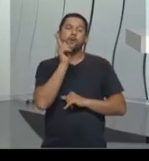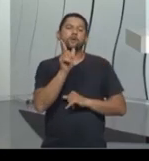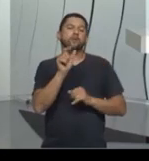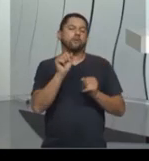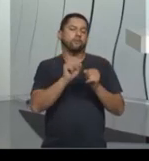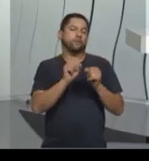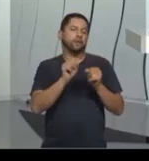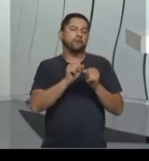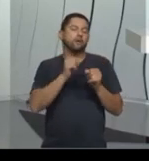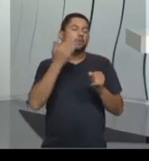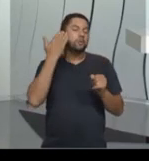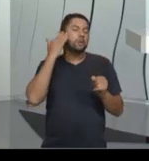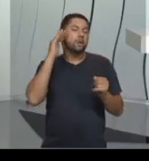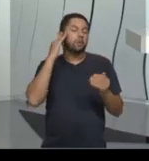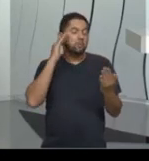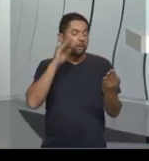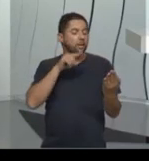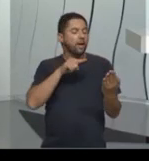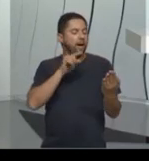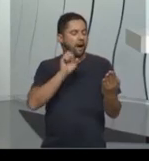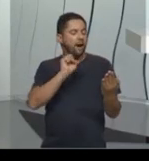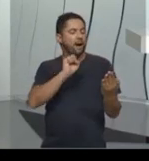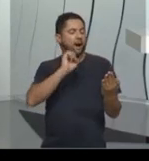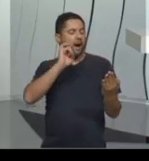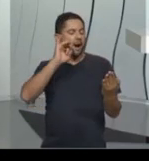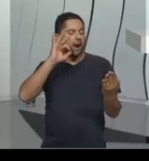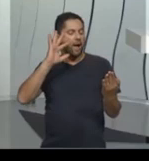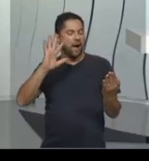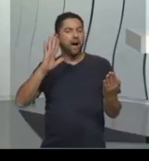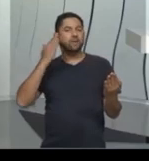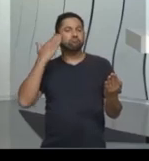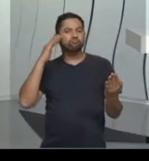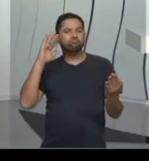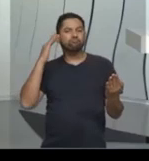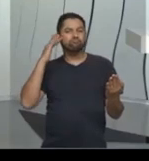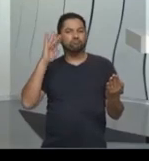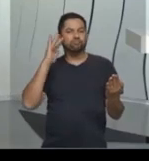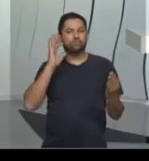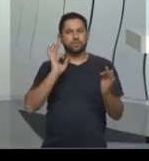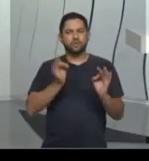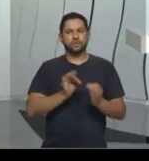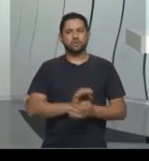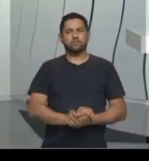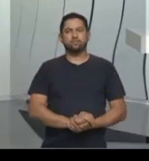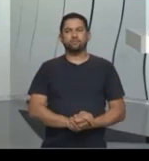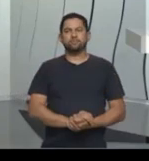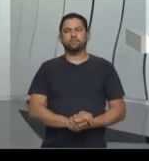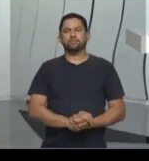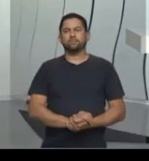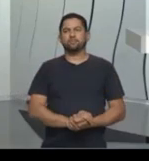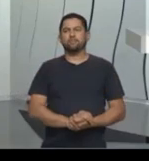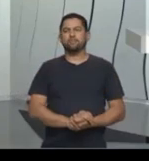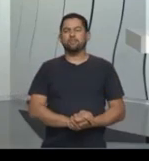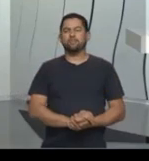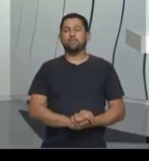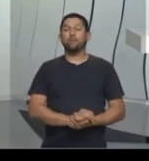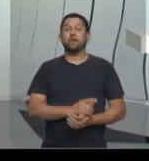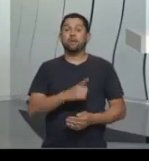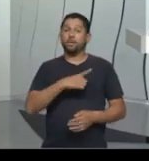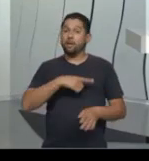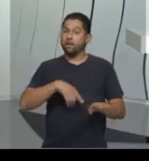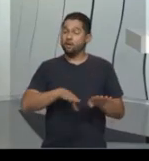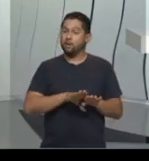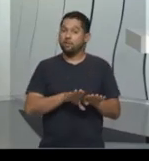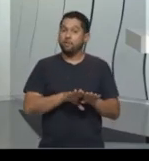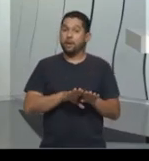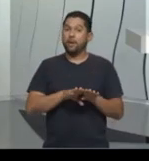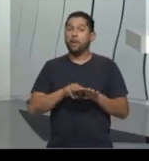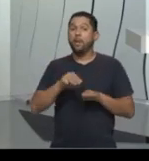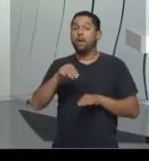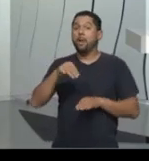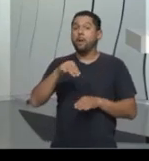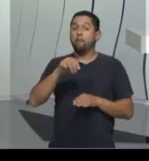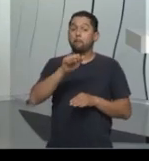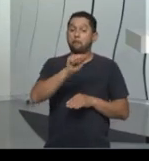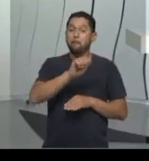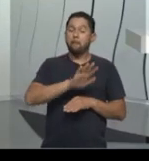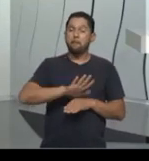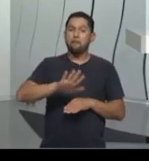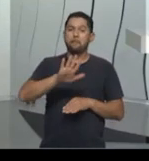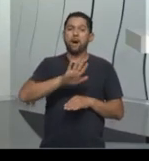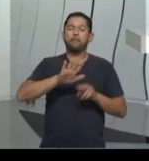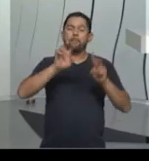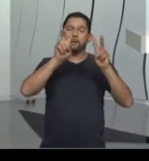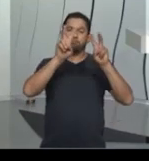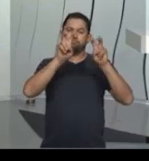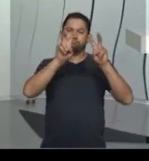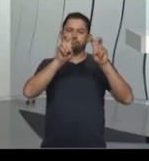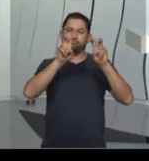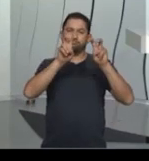essa interpretação do assunto que está sendo retratado. Nós temos também os mapas temáticos. O que são mapas temáticos,